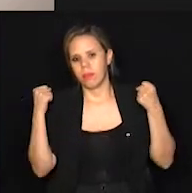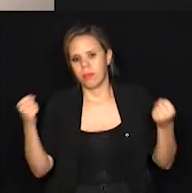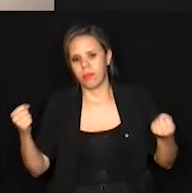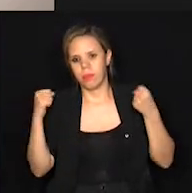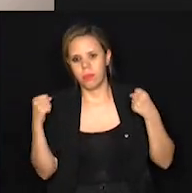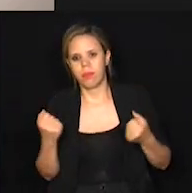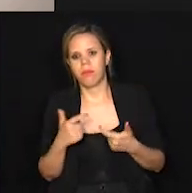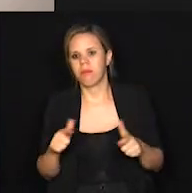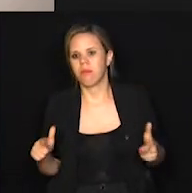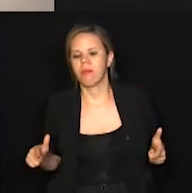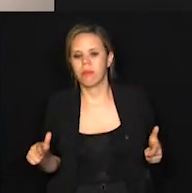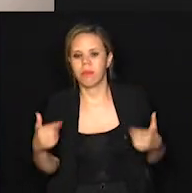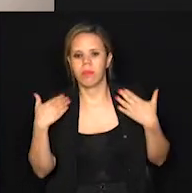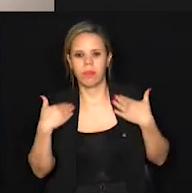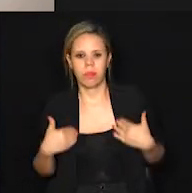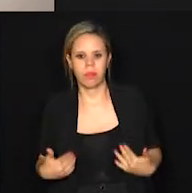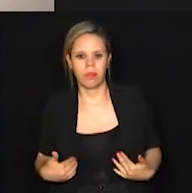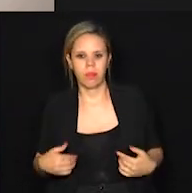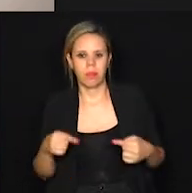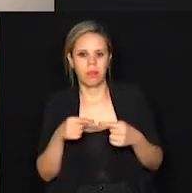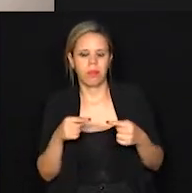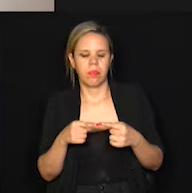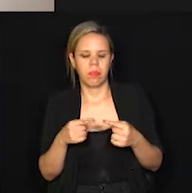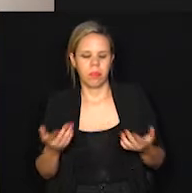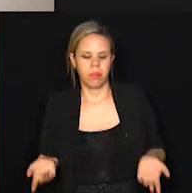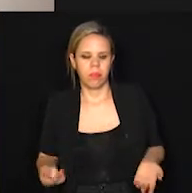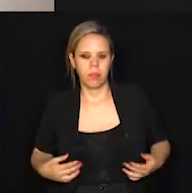qualquer outra, não tem vestuário também para ele.